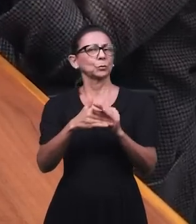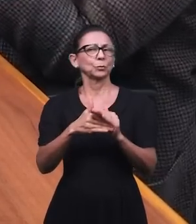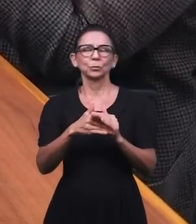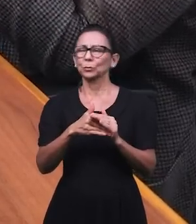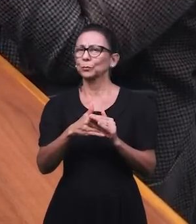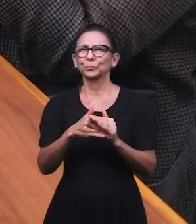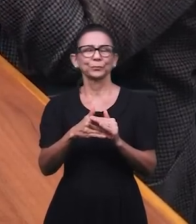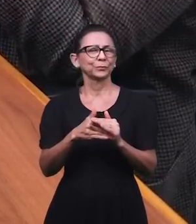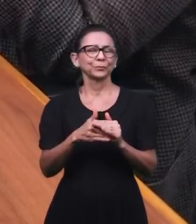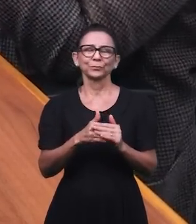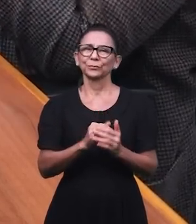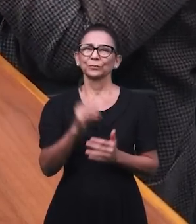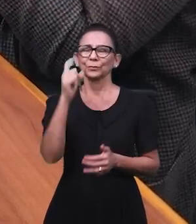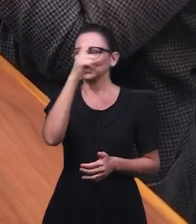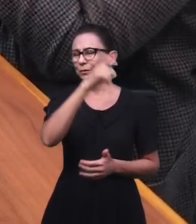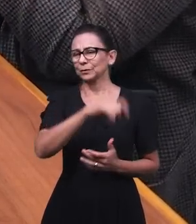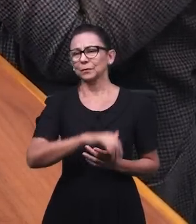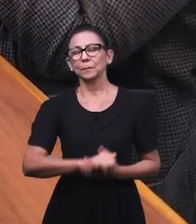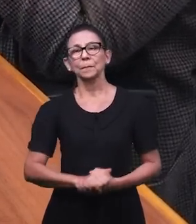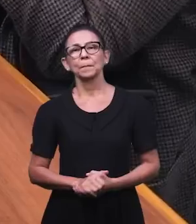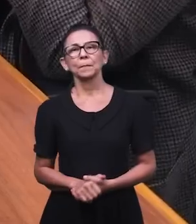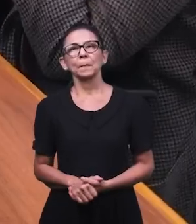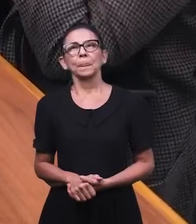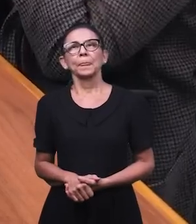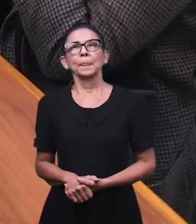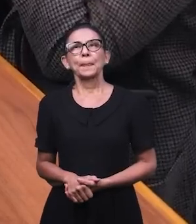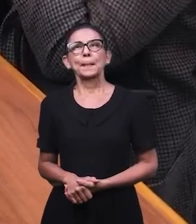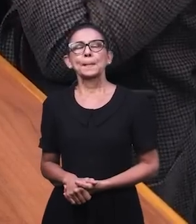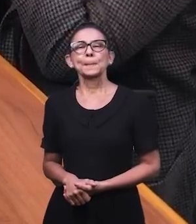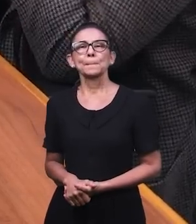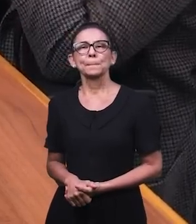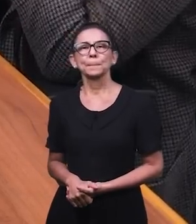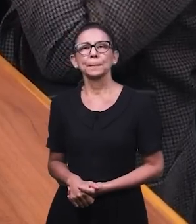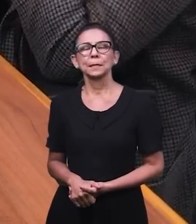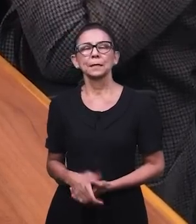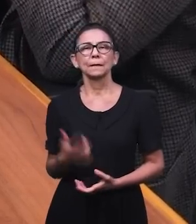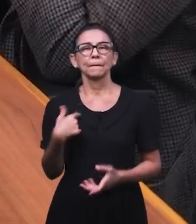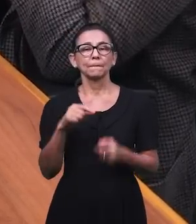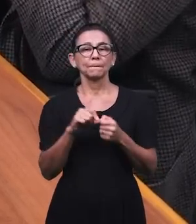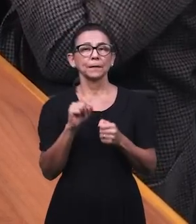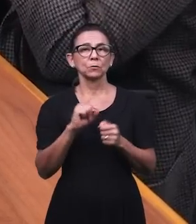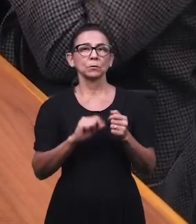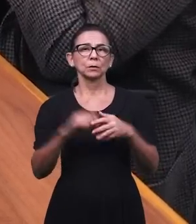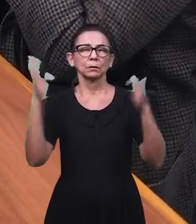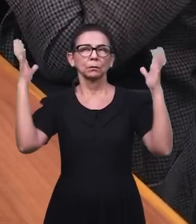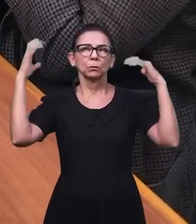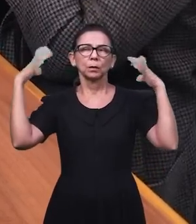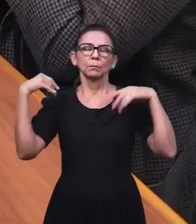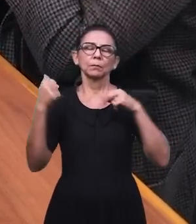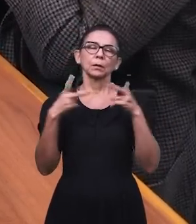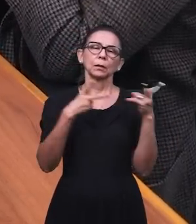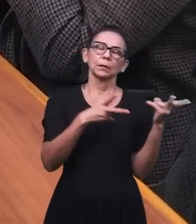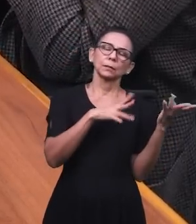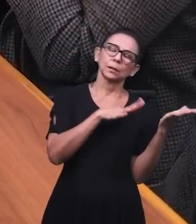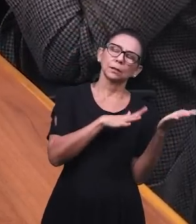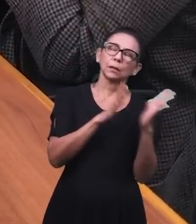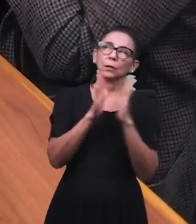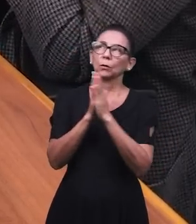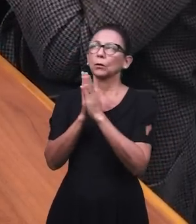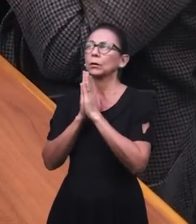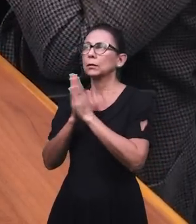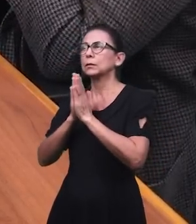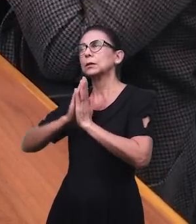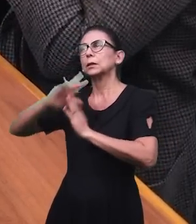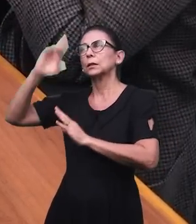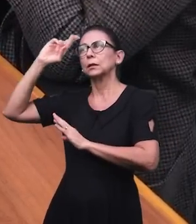todas as peças possíveis, tudo, não ia conseguir. Aí o que eu fiz? Eu cheguei em casa, eu lembro que eu tomei banho, deitei na minha cama